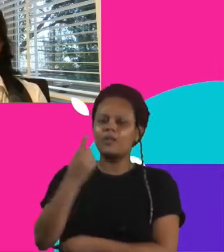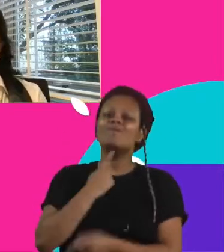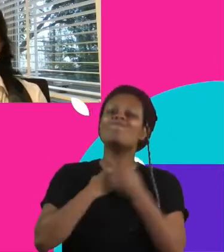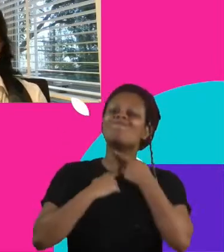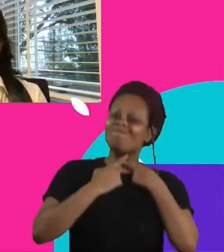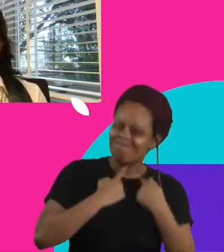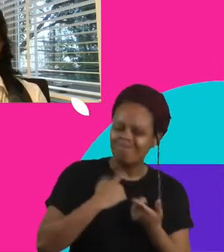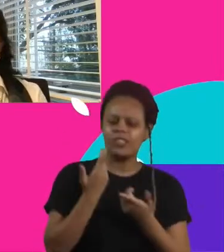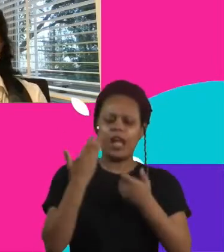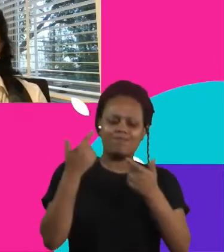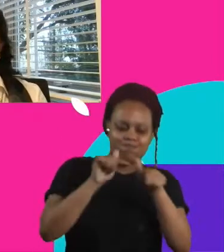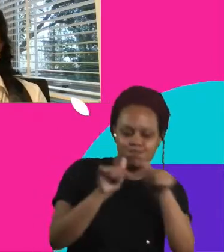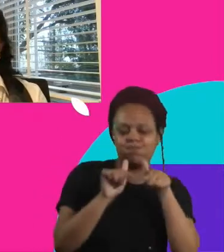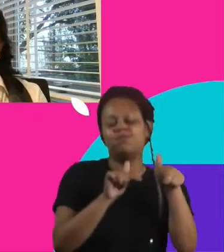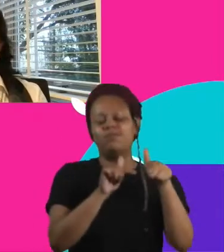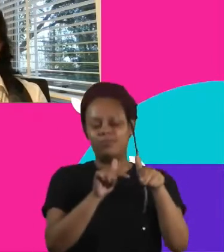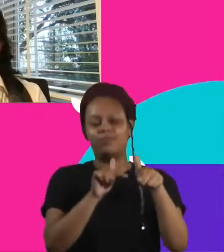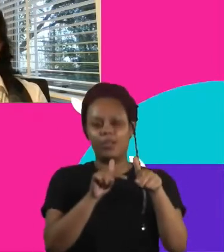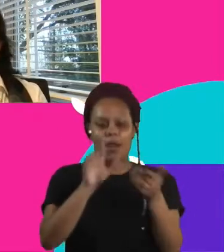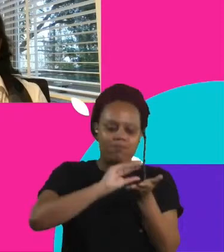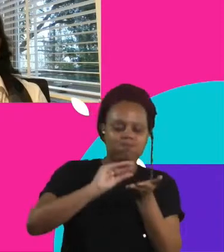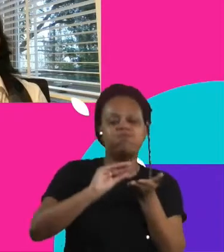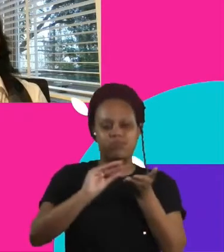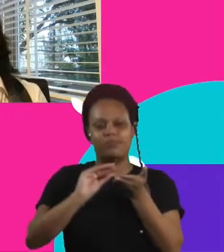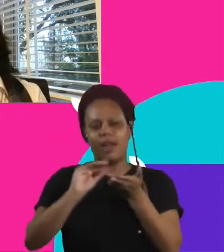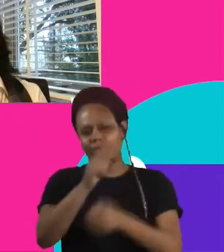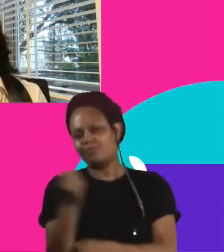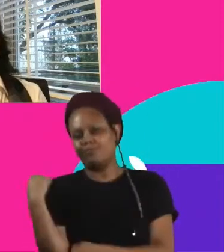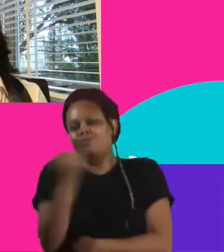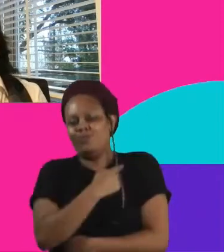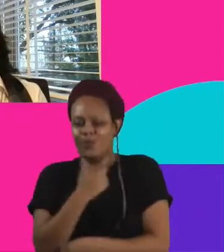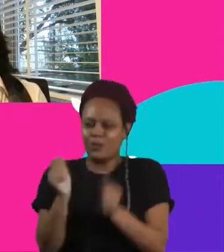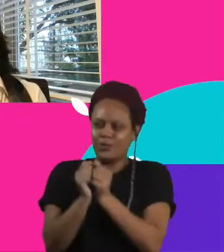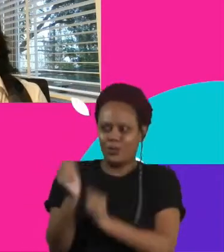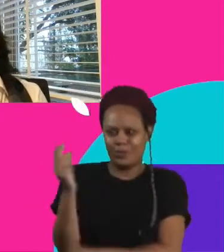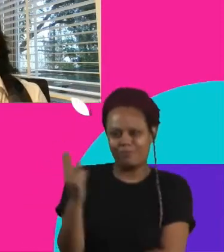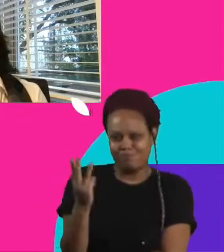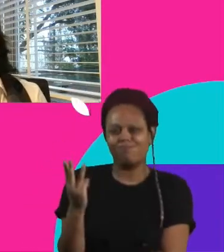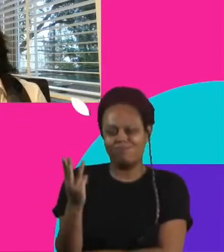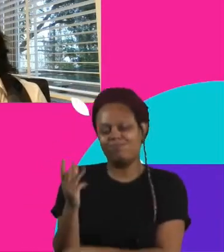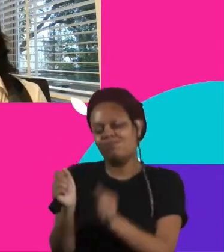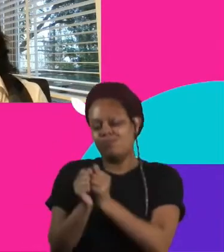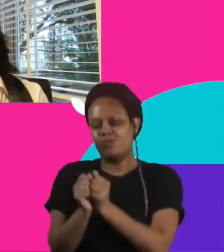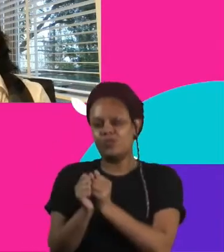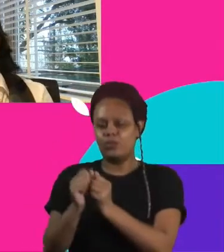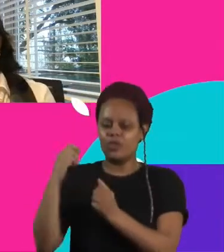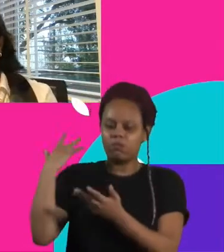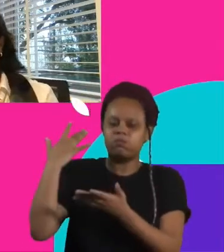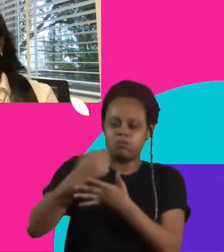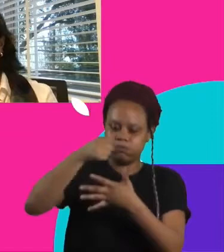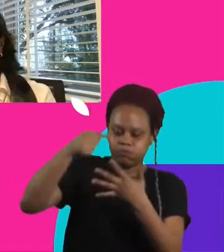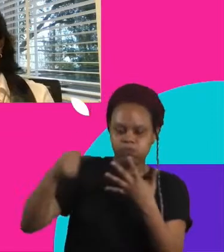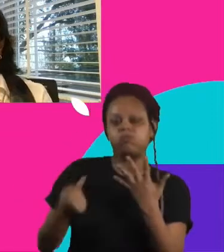o bem, em que nós já estávamos aqui todos juntos, né? A Georgia, o Américo, a Luciana, o Eduardo Satamini da Endi,